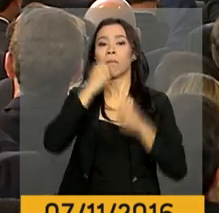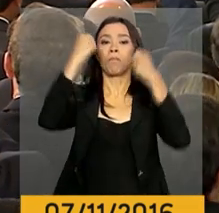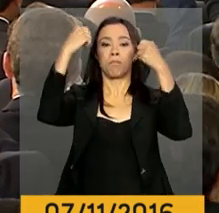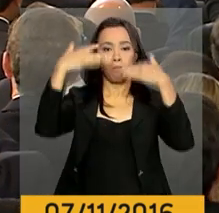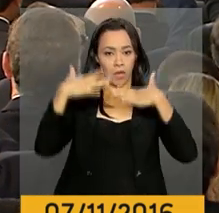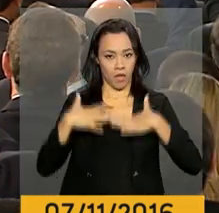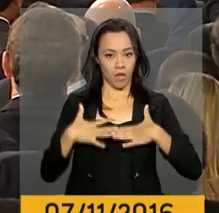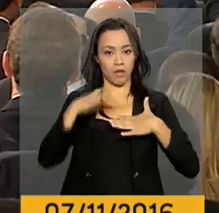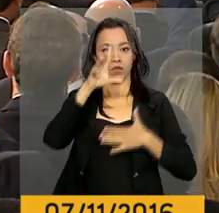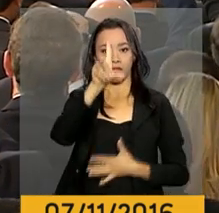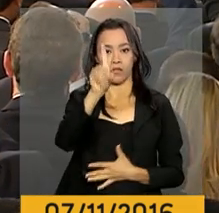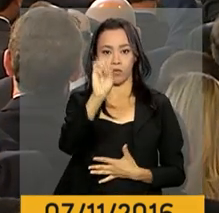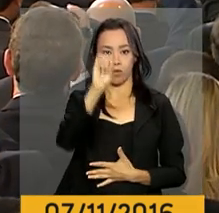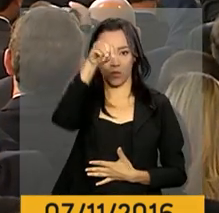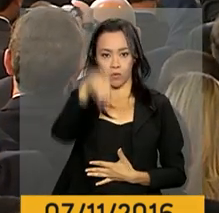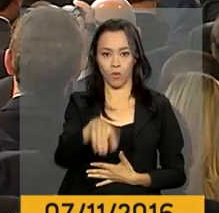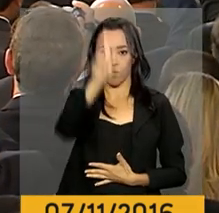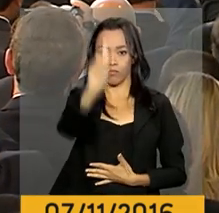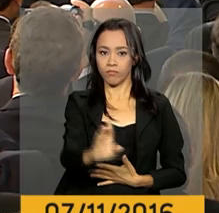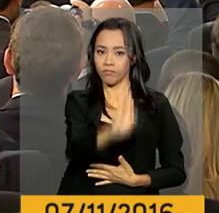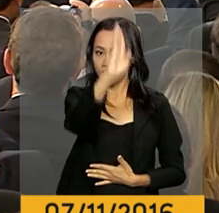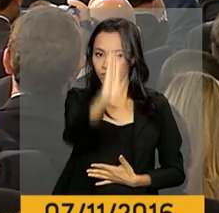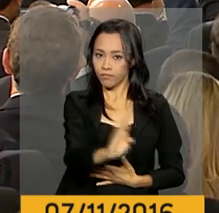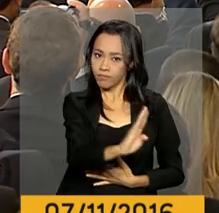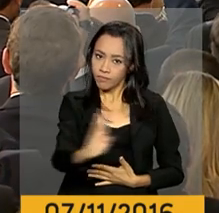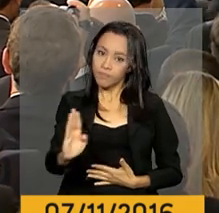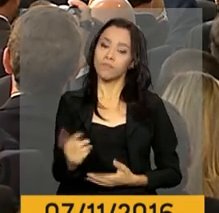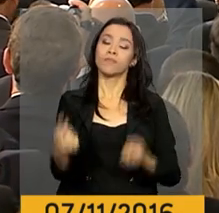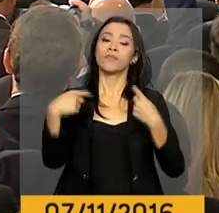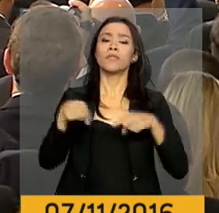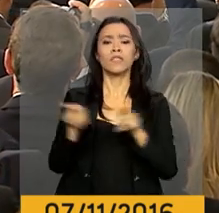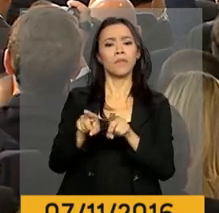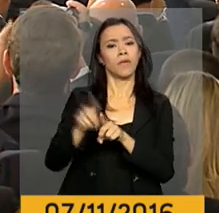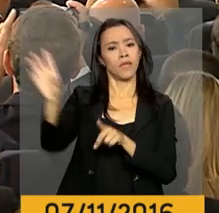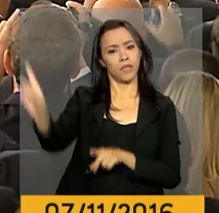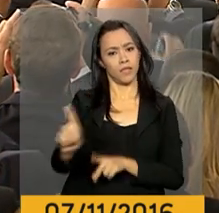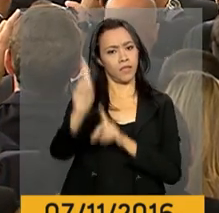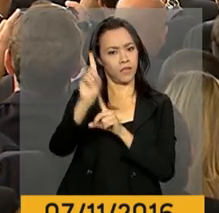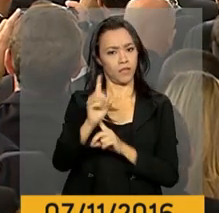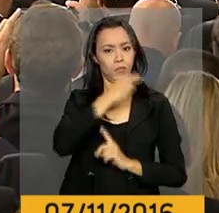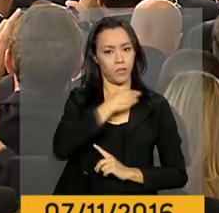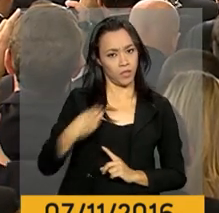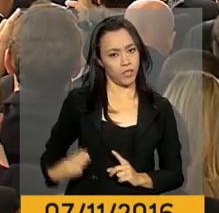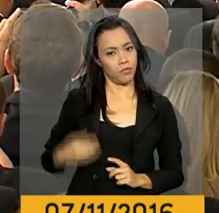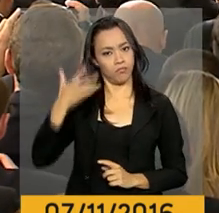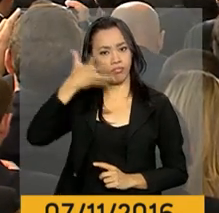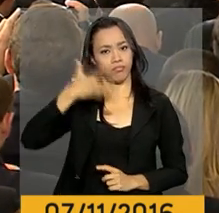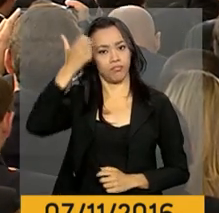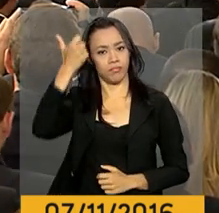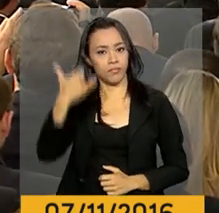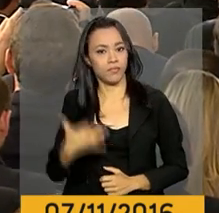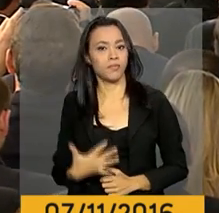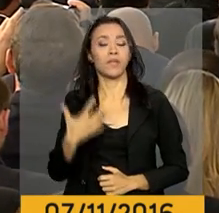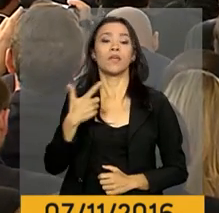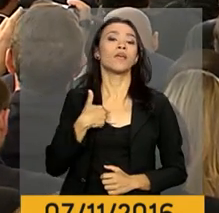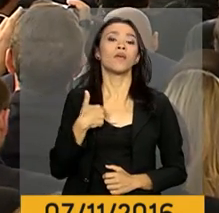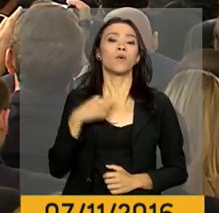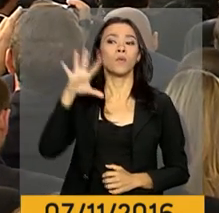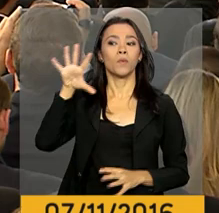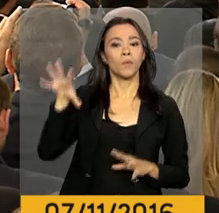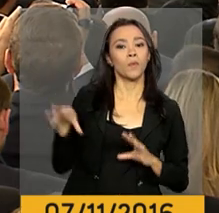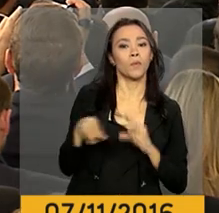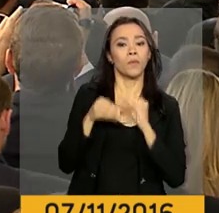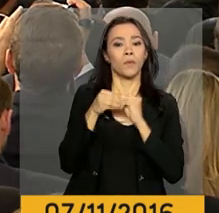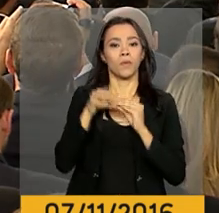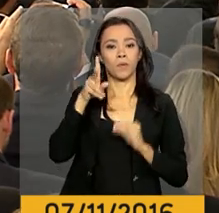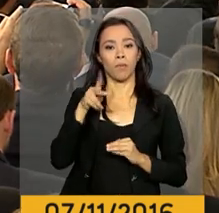Damasceno, as palavras do Kassab, e me detenho especialmente nas palavras do Paulo Tonê